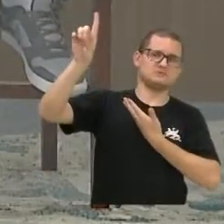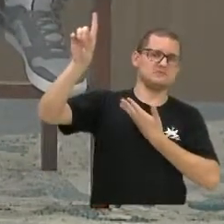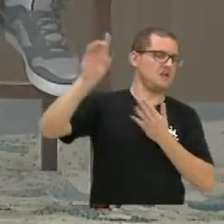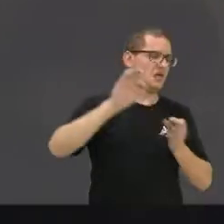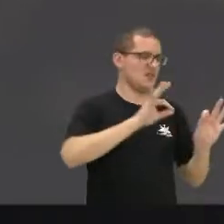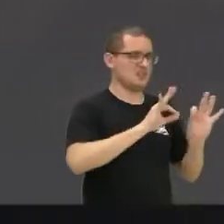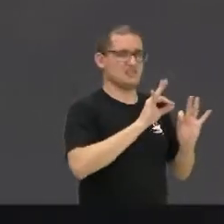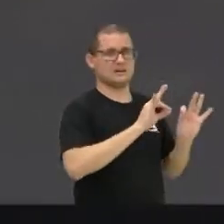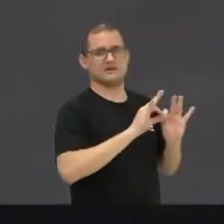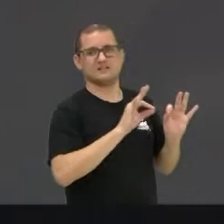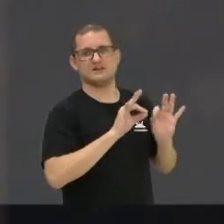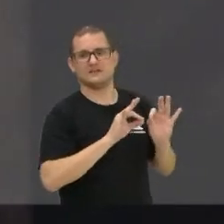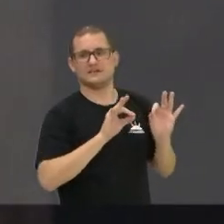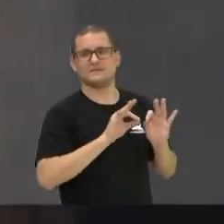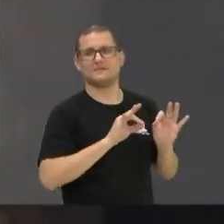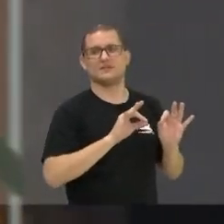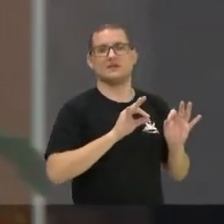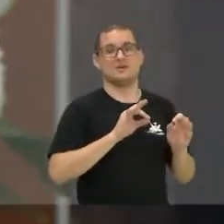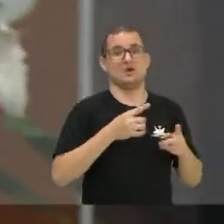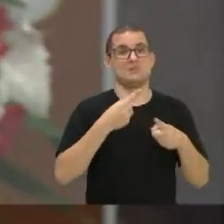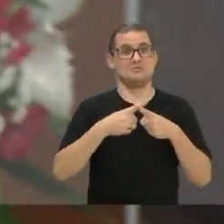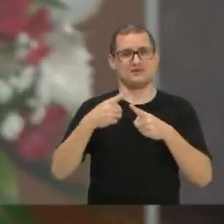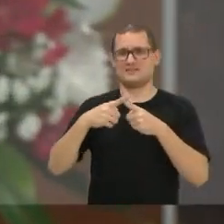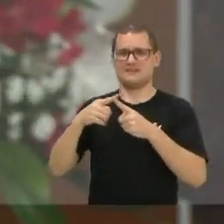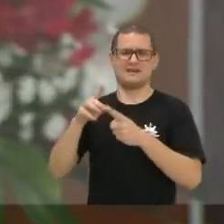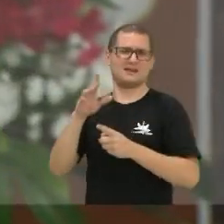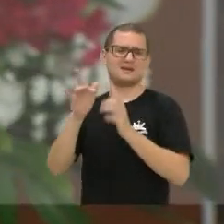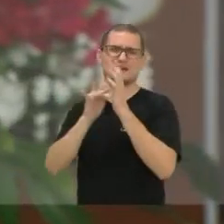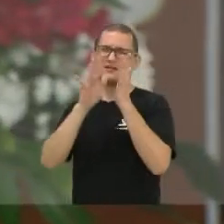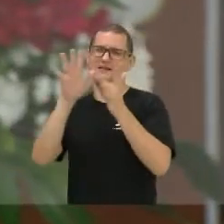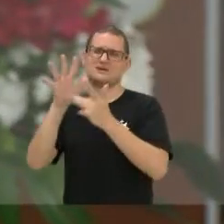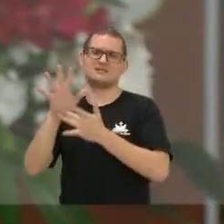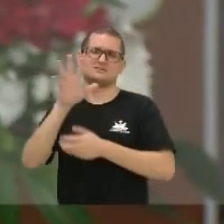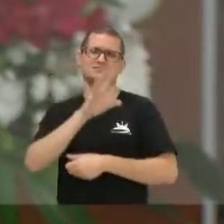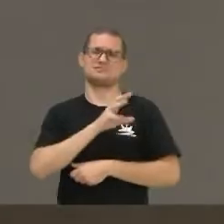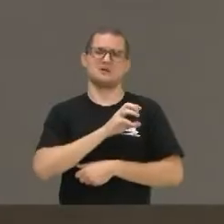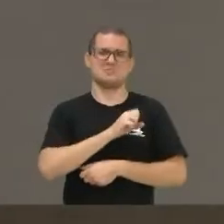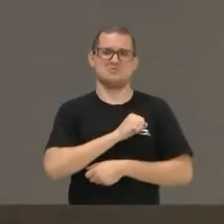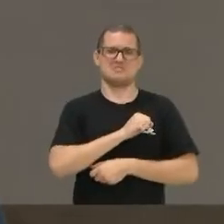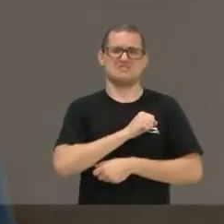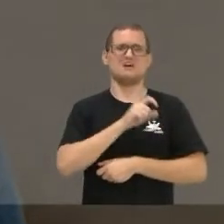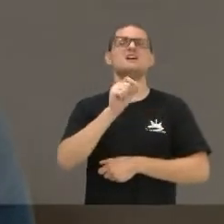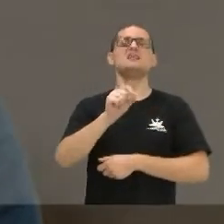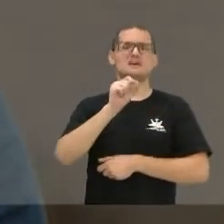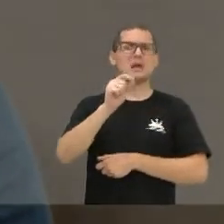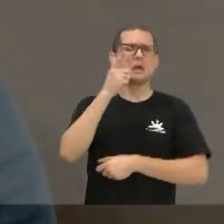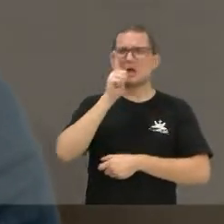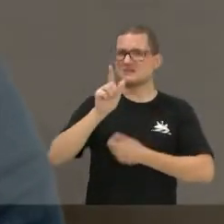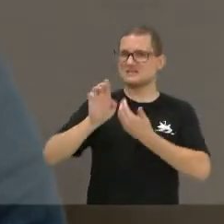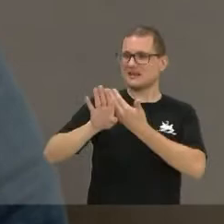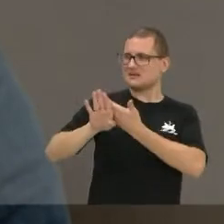o amor de cristo que nos